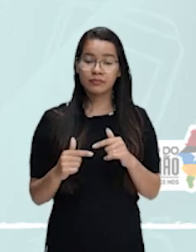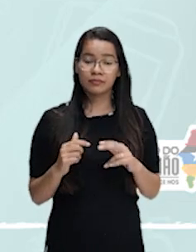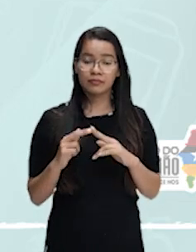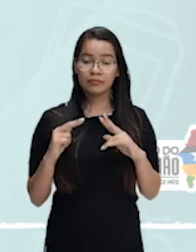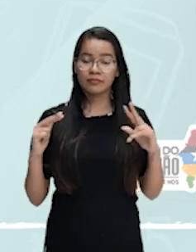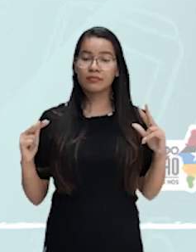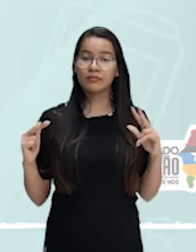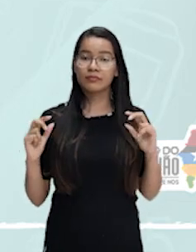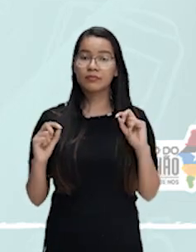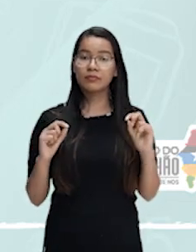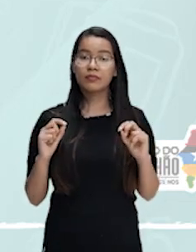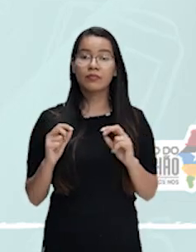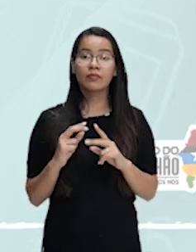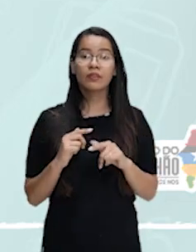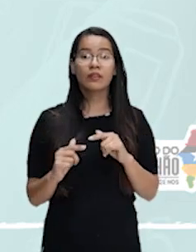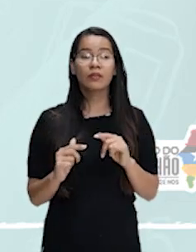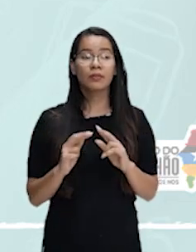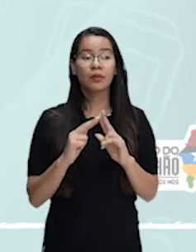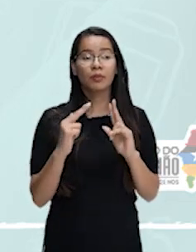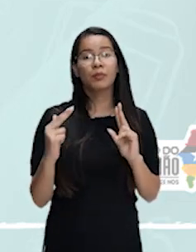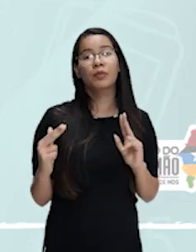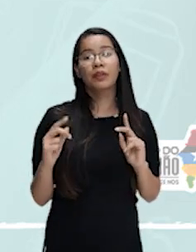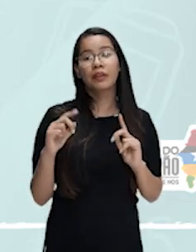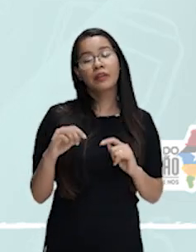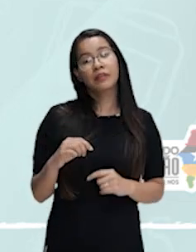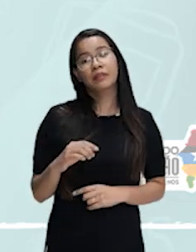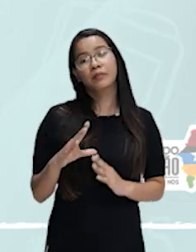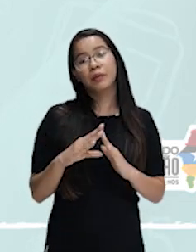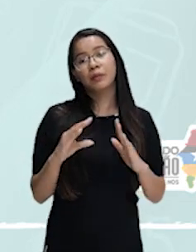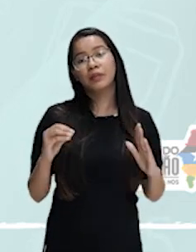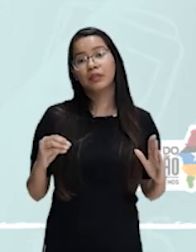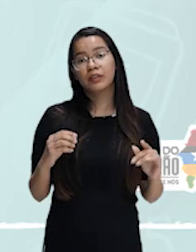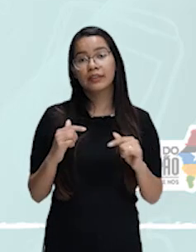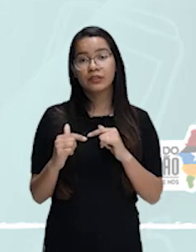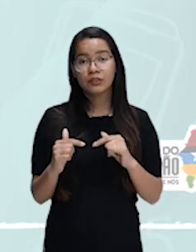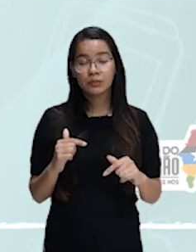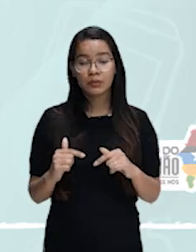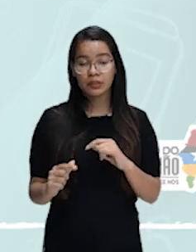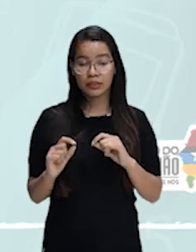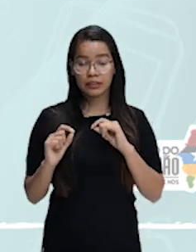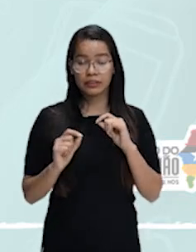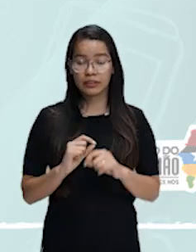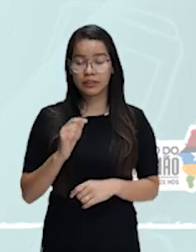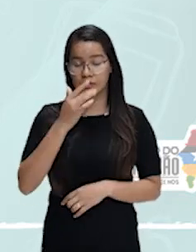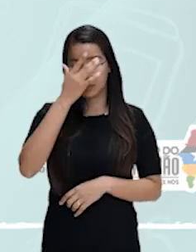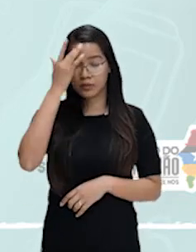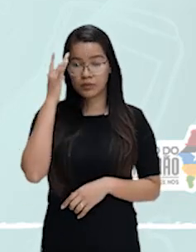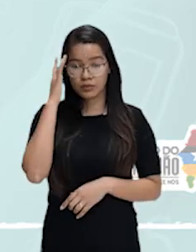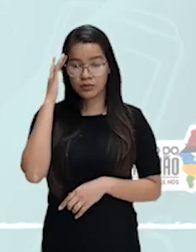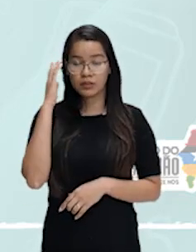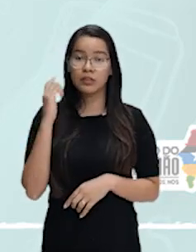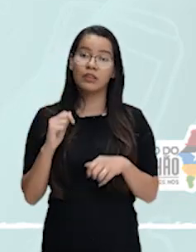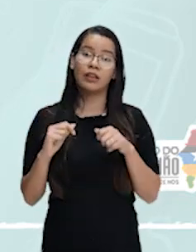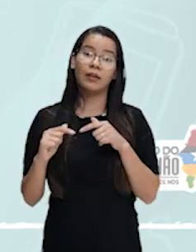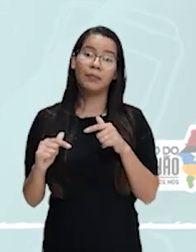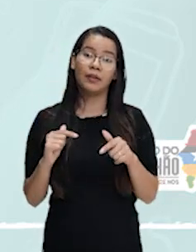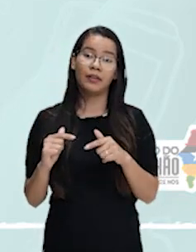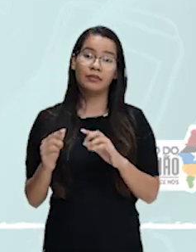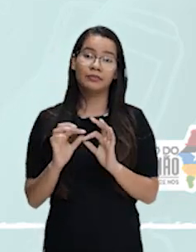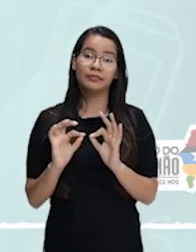remoto. O que é trabalho remoto? É uma modalidade de trabalho em que os profissionais atuam à